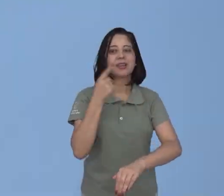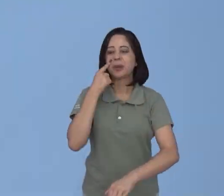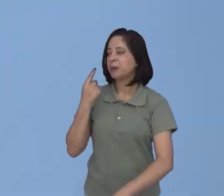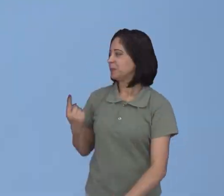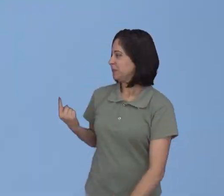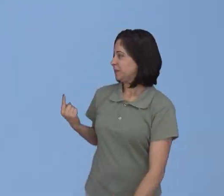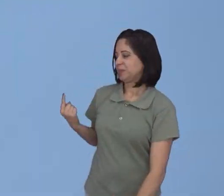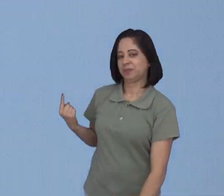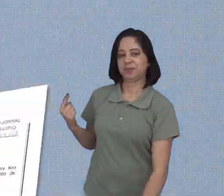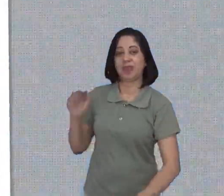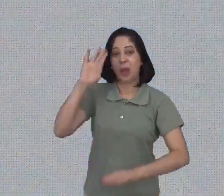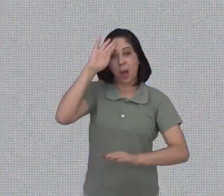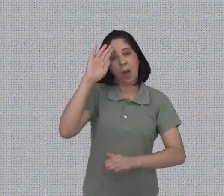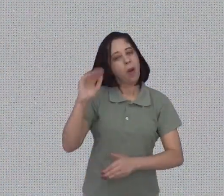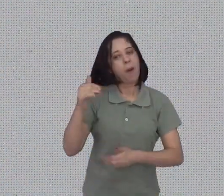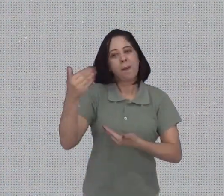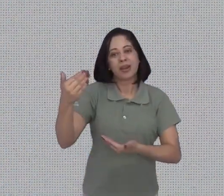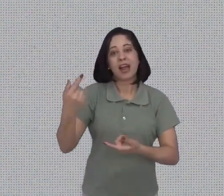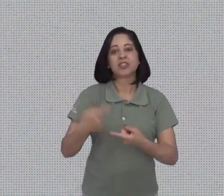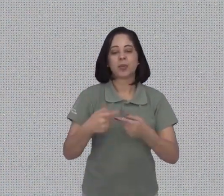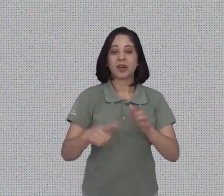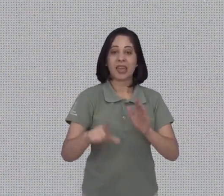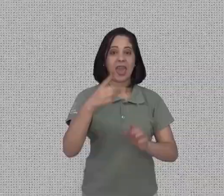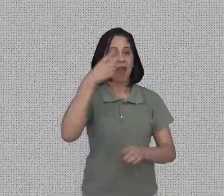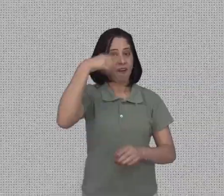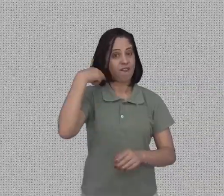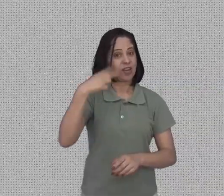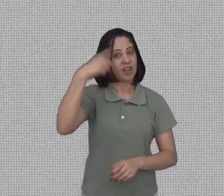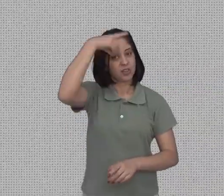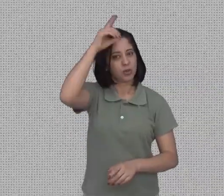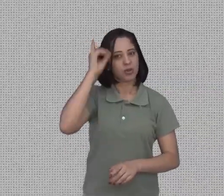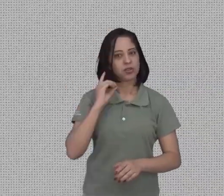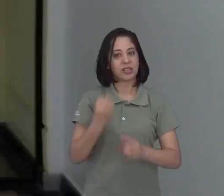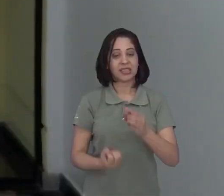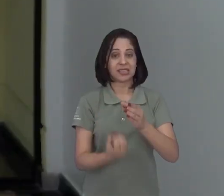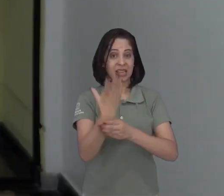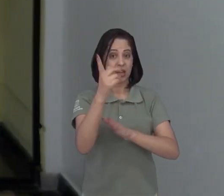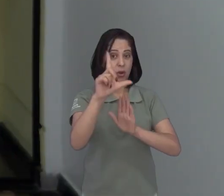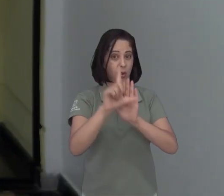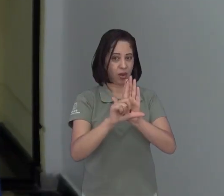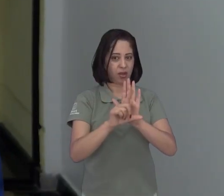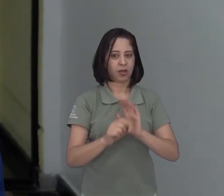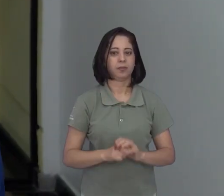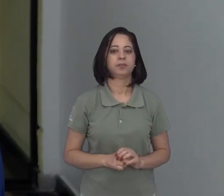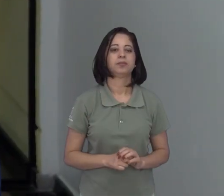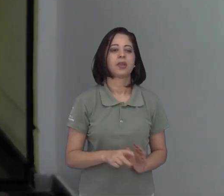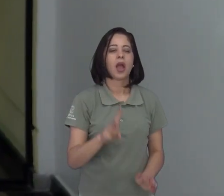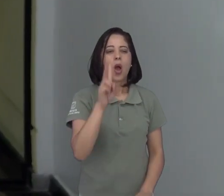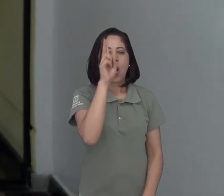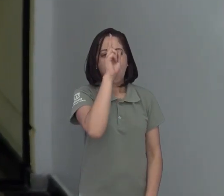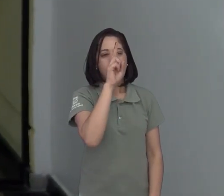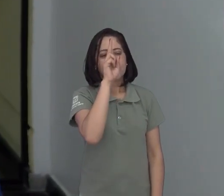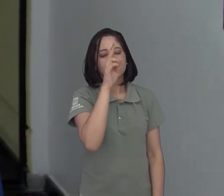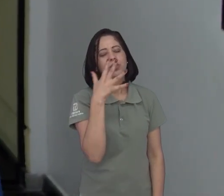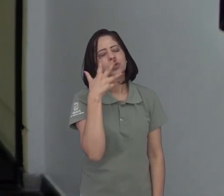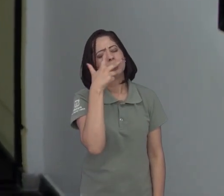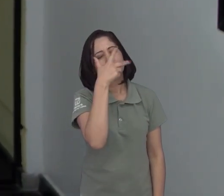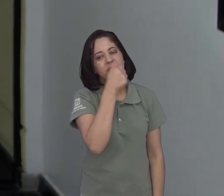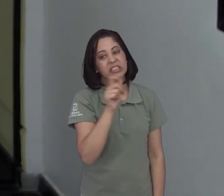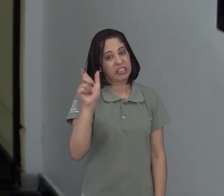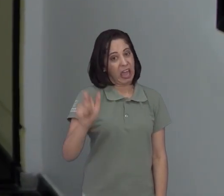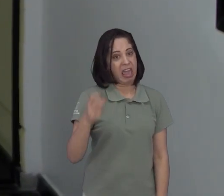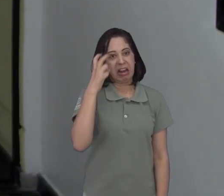dele, homenagem eternizada por uma lei da vereadora Dulce Rita. Então é uma história muito bonita, uma pessoa